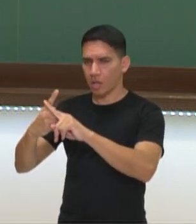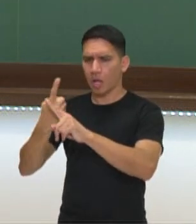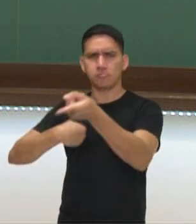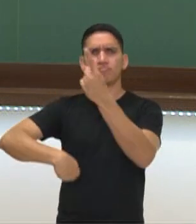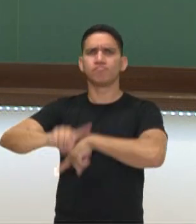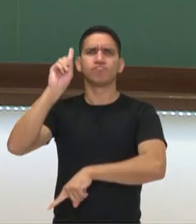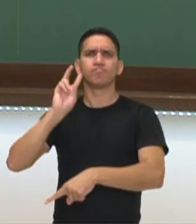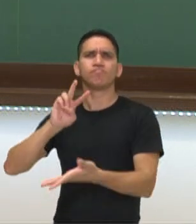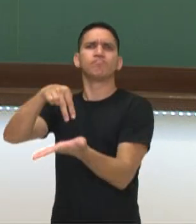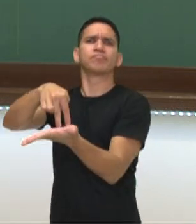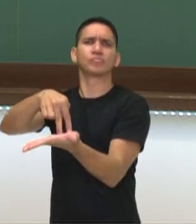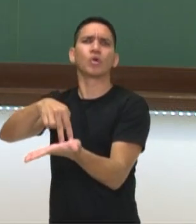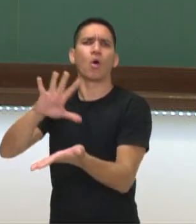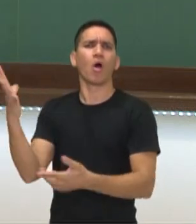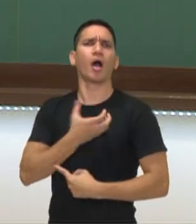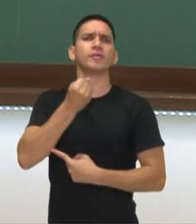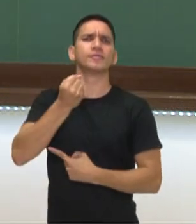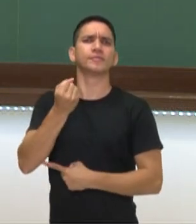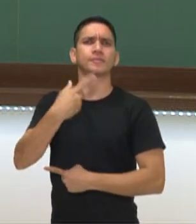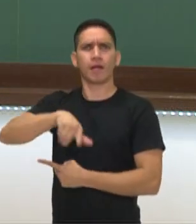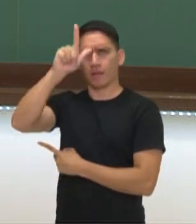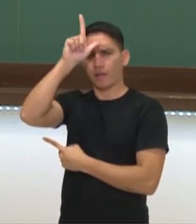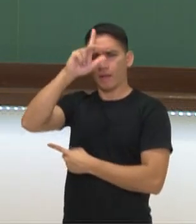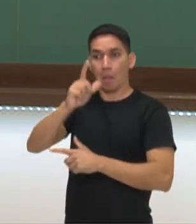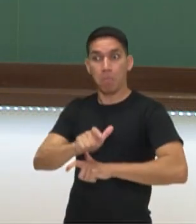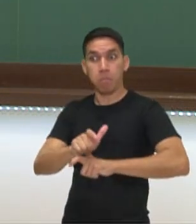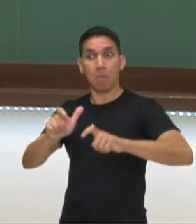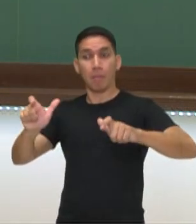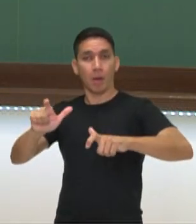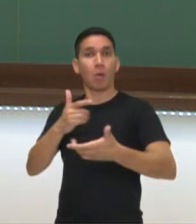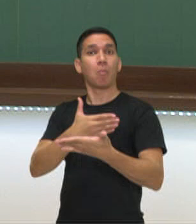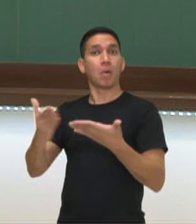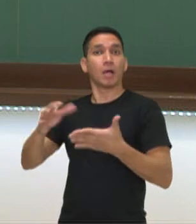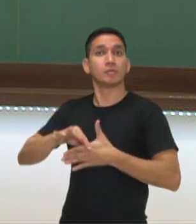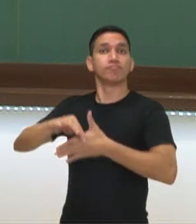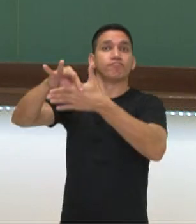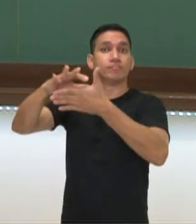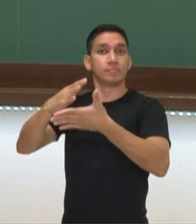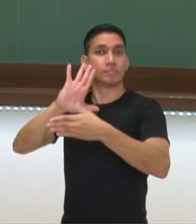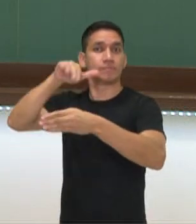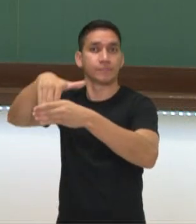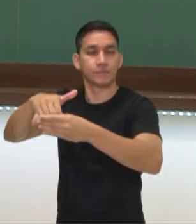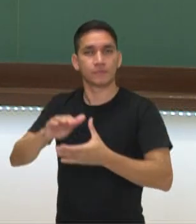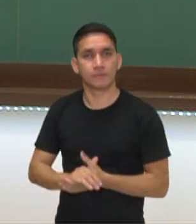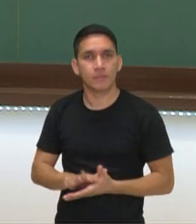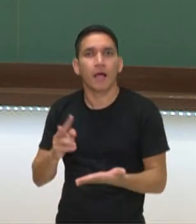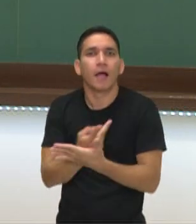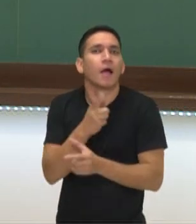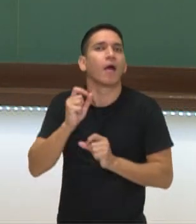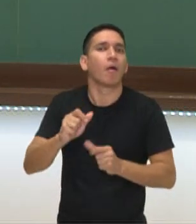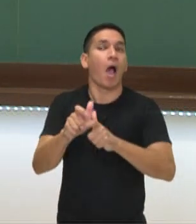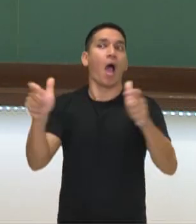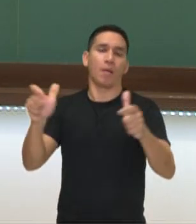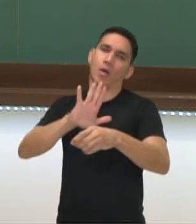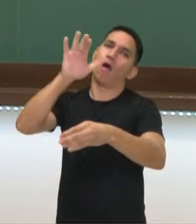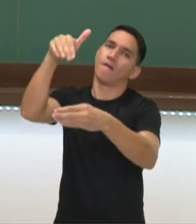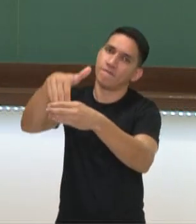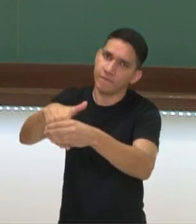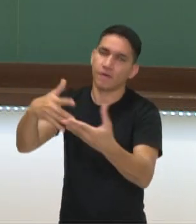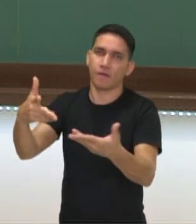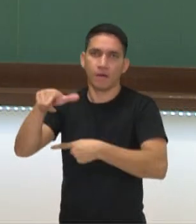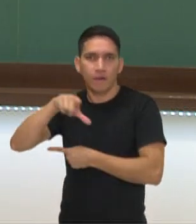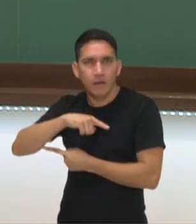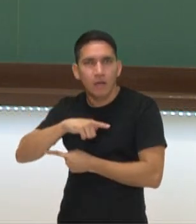solução para os problemas, cresceu e passou a liderar as eleições. E aí, com maioria